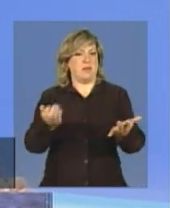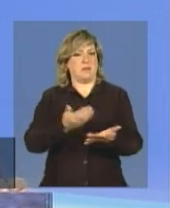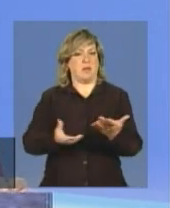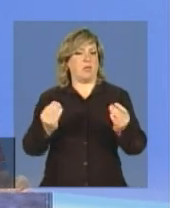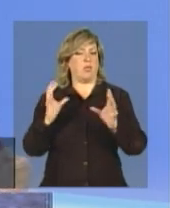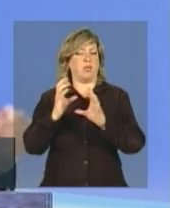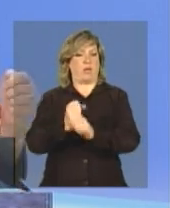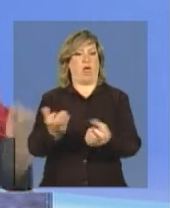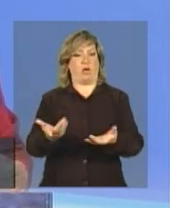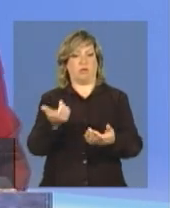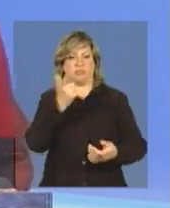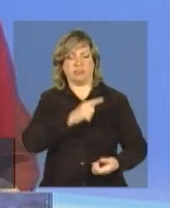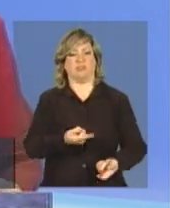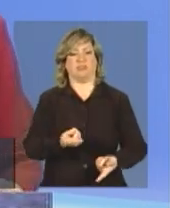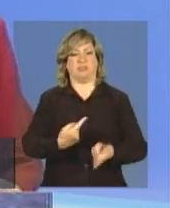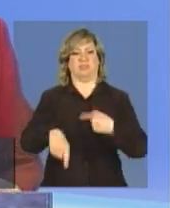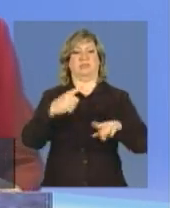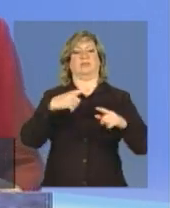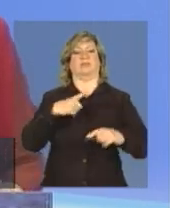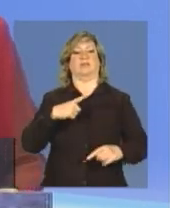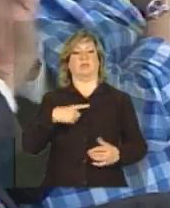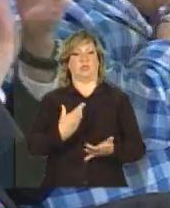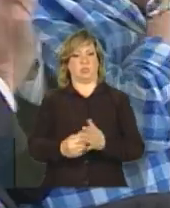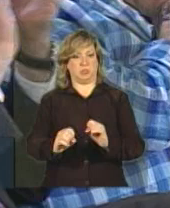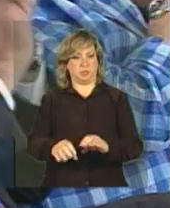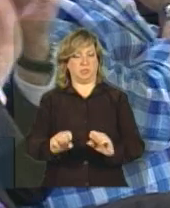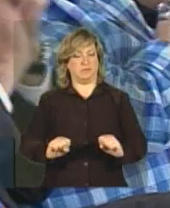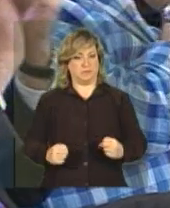sistemática. Está a aplicação